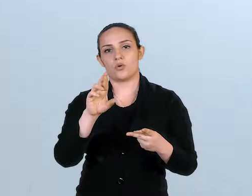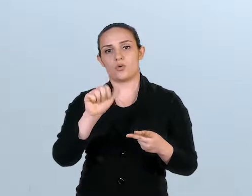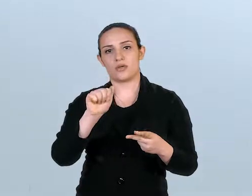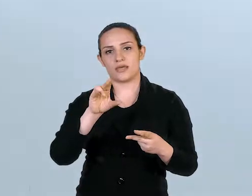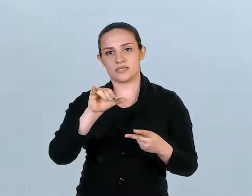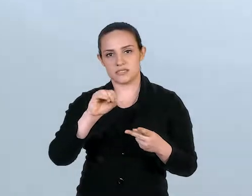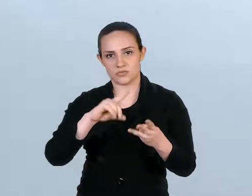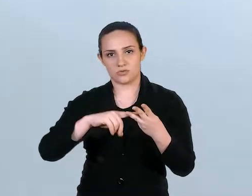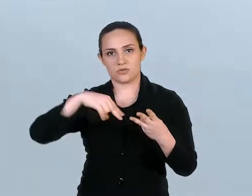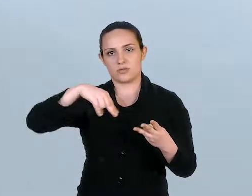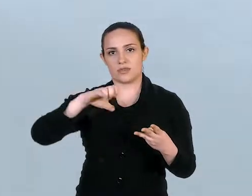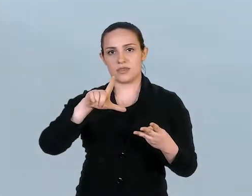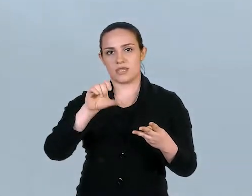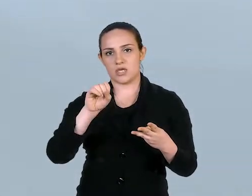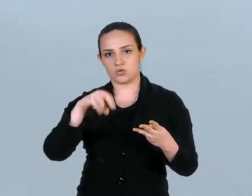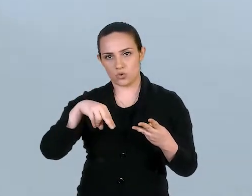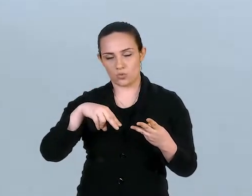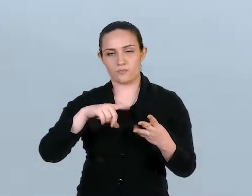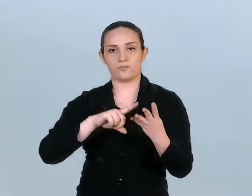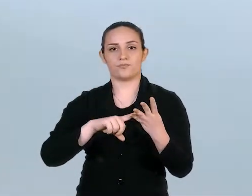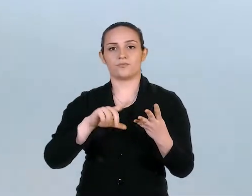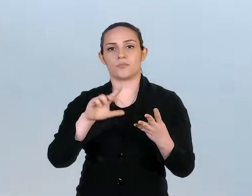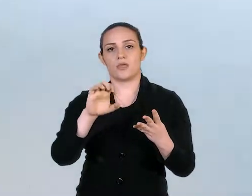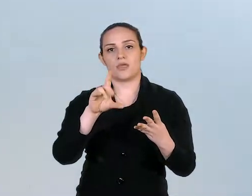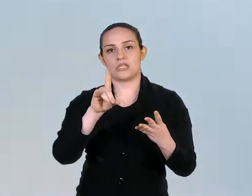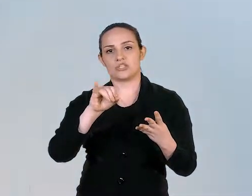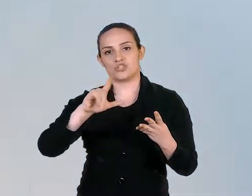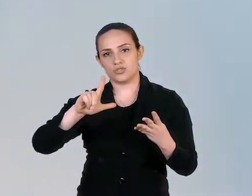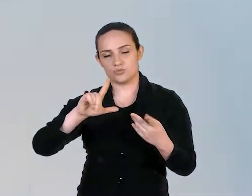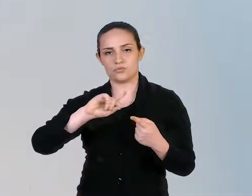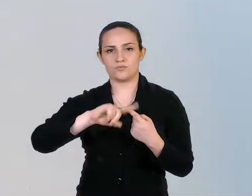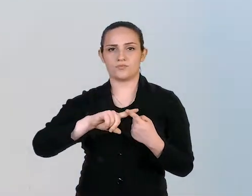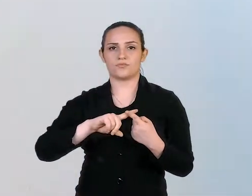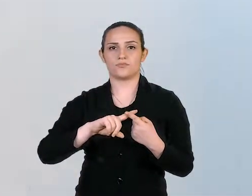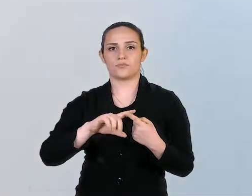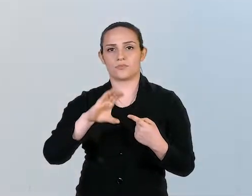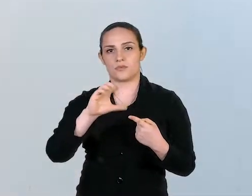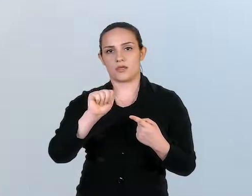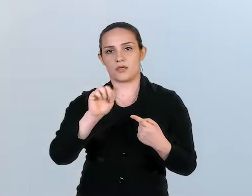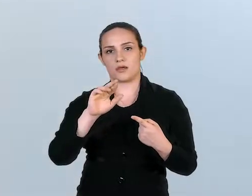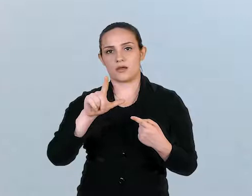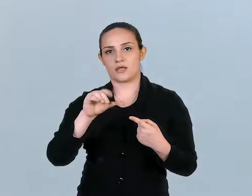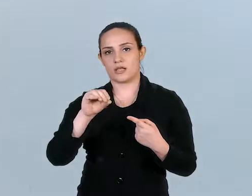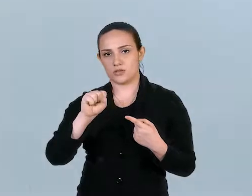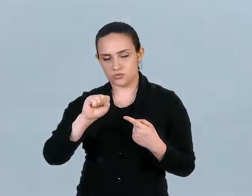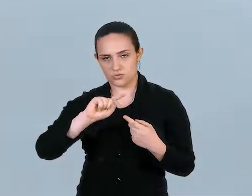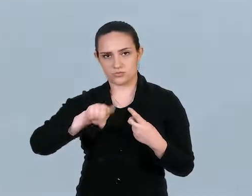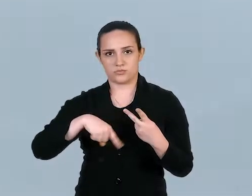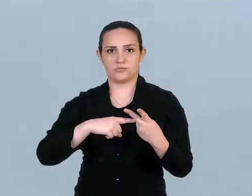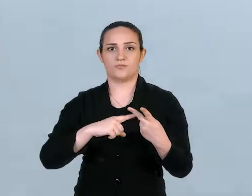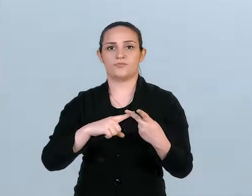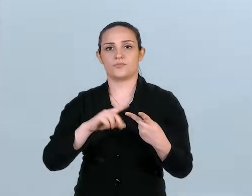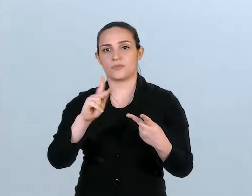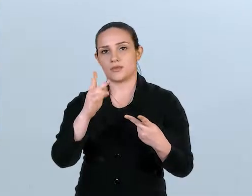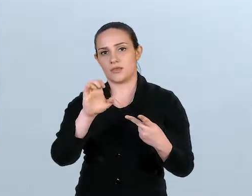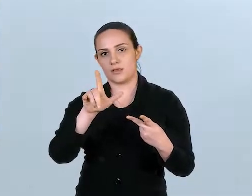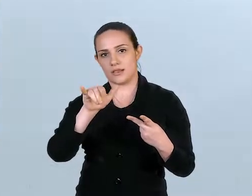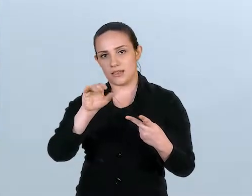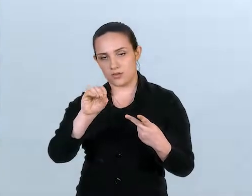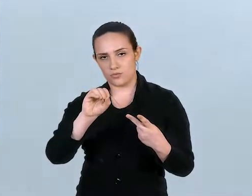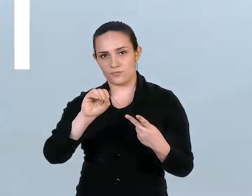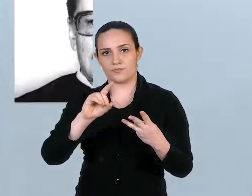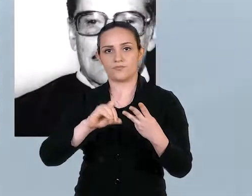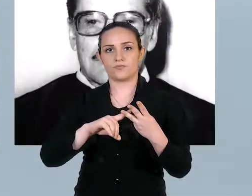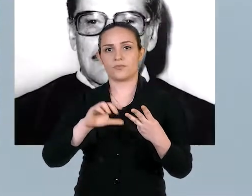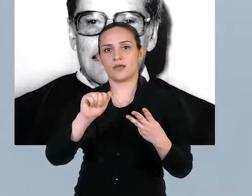Souza, Nelson Benedito Neto, Edil Pereira Ferraz, Carlos Ronald Albanese, Hélio